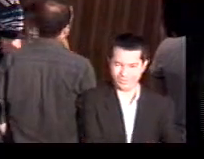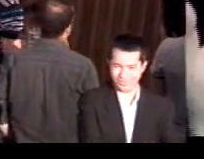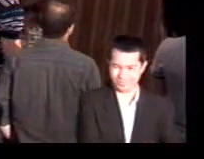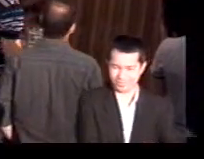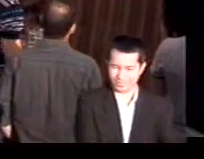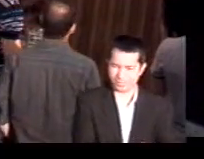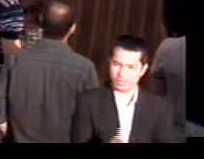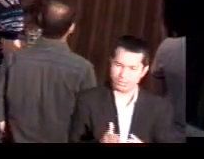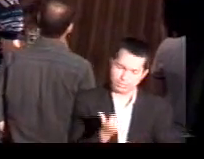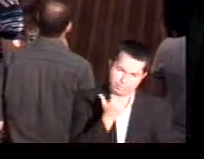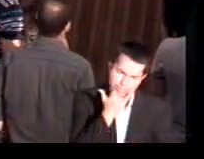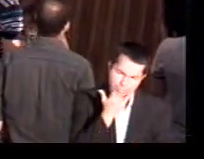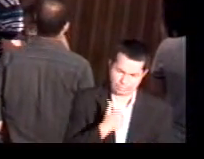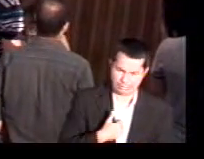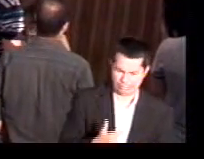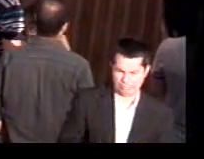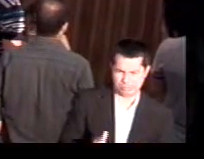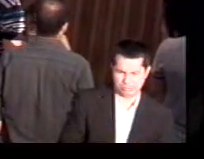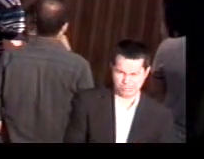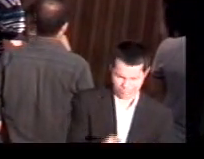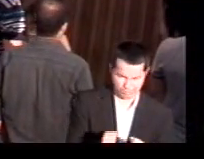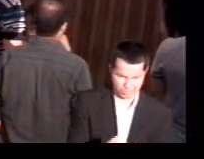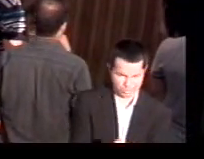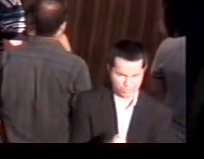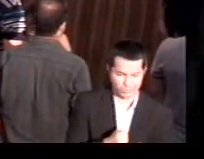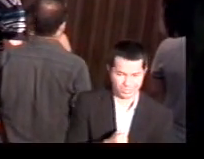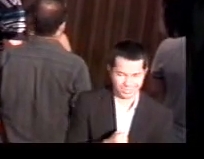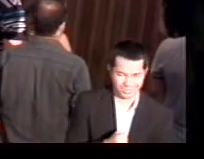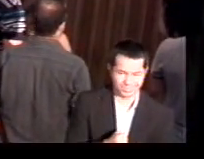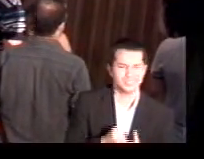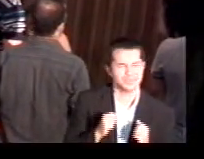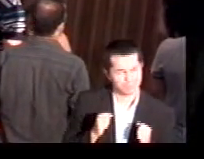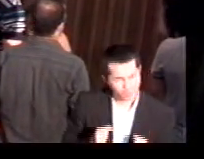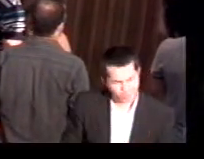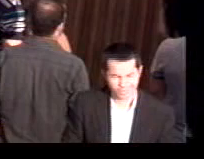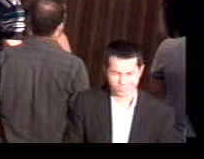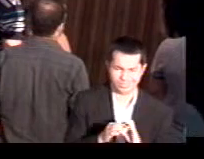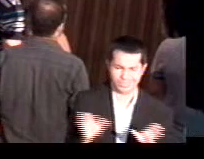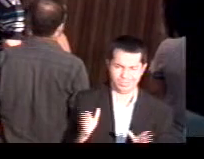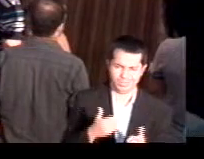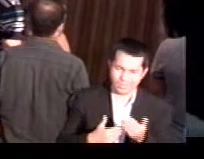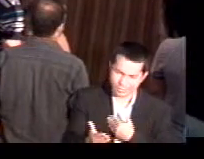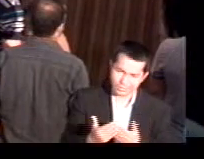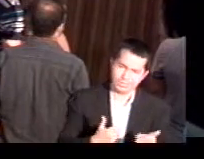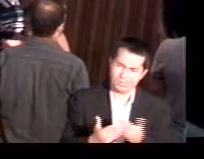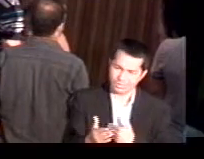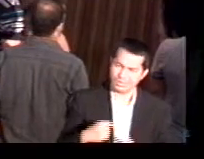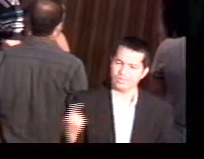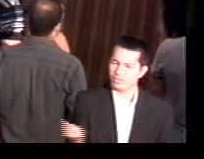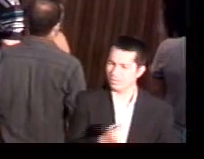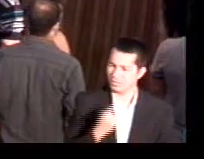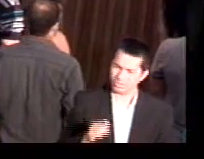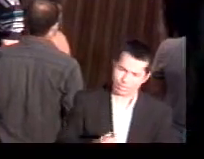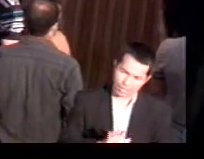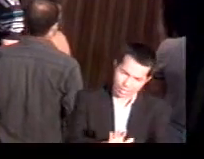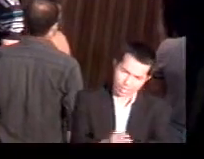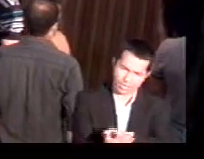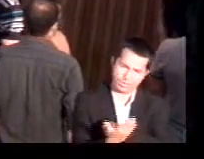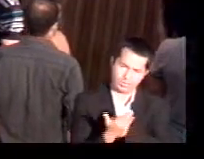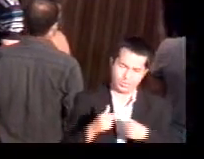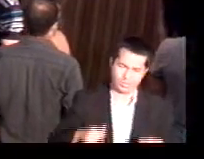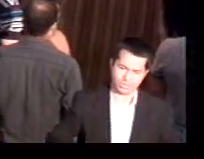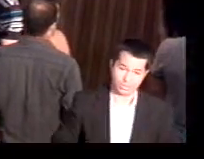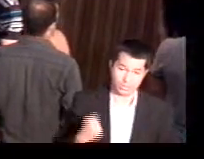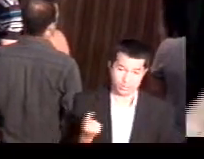diz: nós estamos tendo problema. Abre o coração para o casal, deixa Deus trabalhar, ministrar na tua vida, e nós vamos vencer